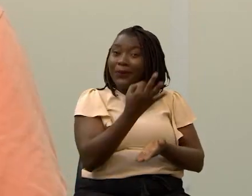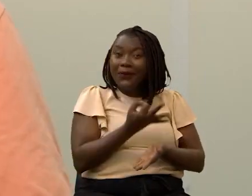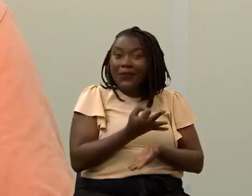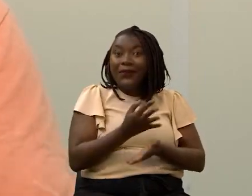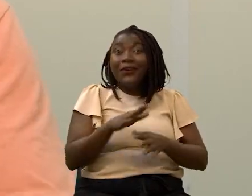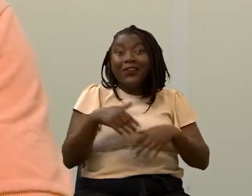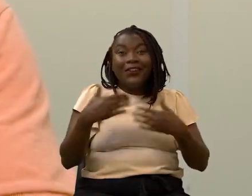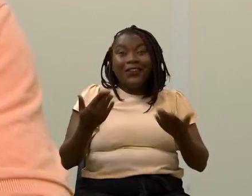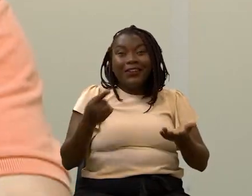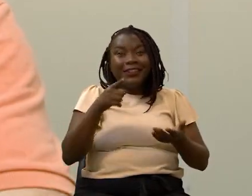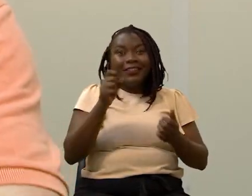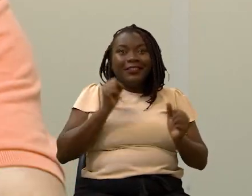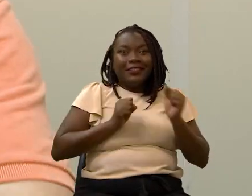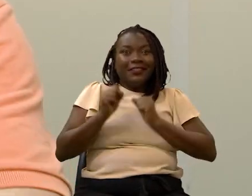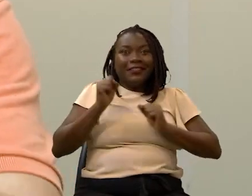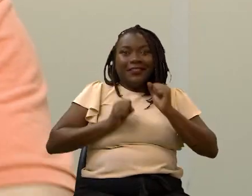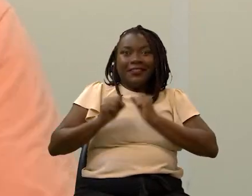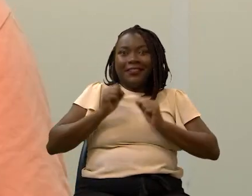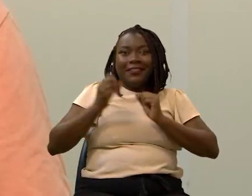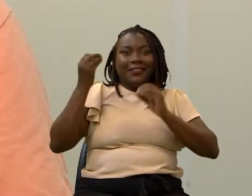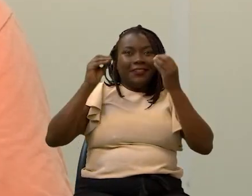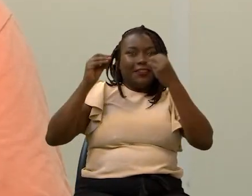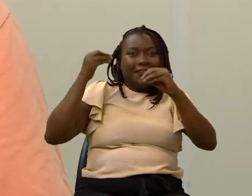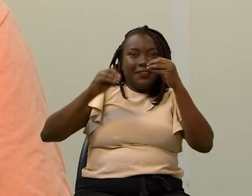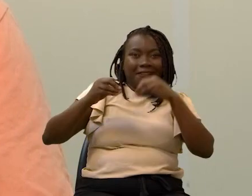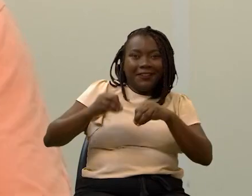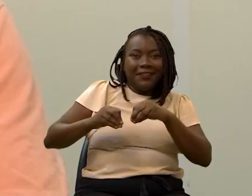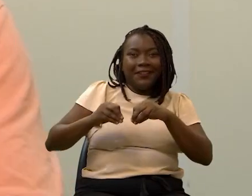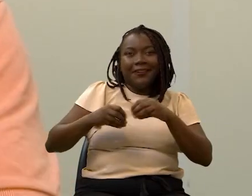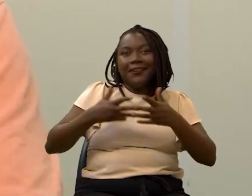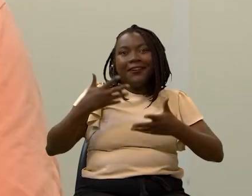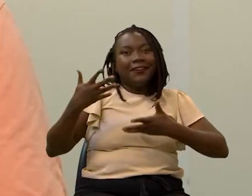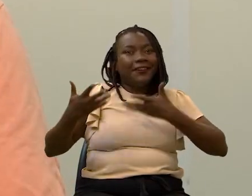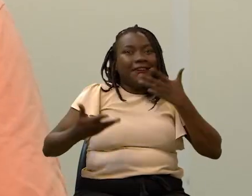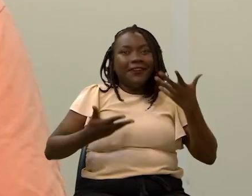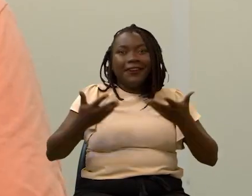né? Onde essas expectativas que você vai montando, essa